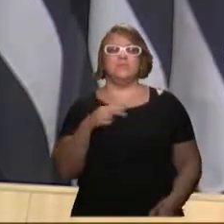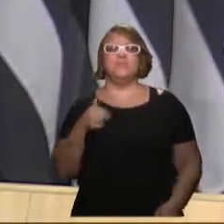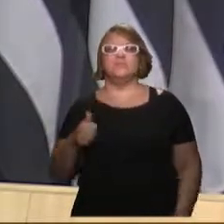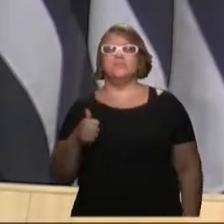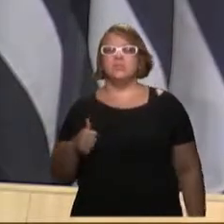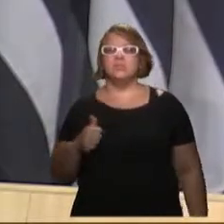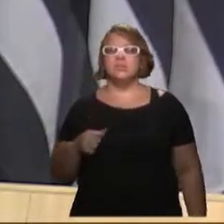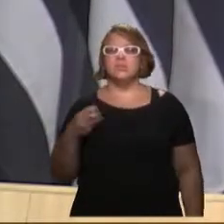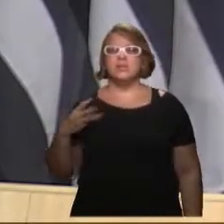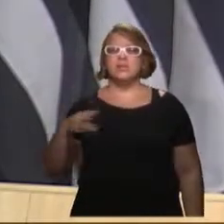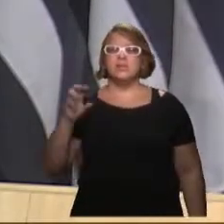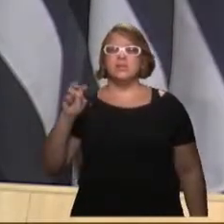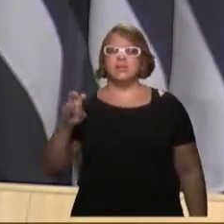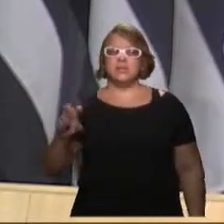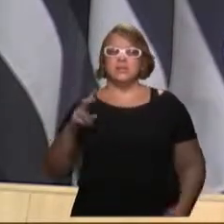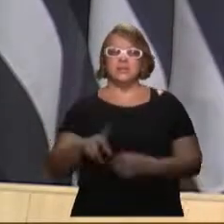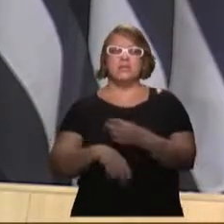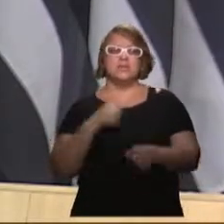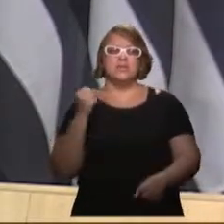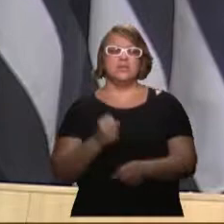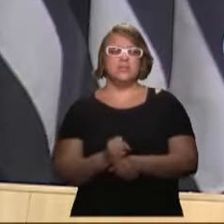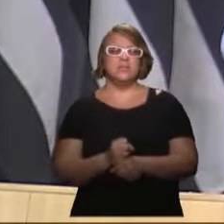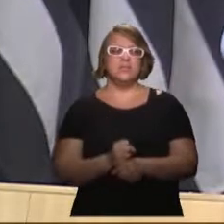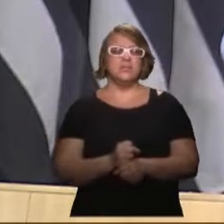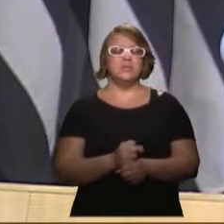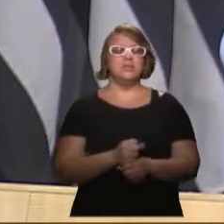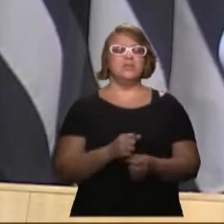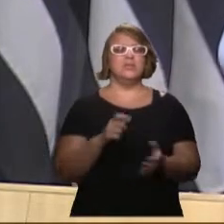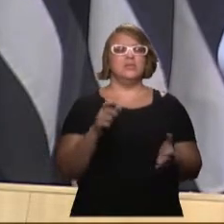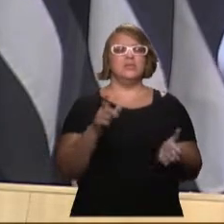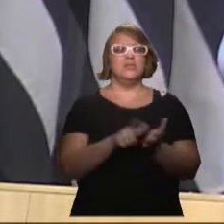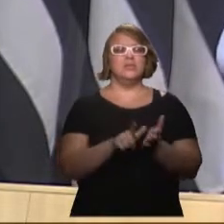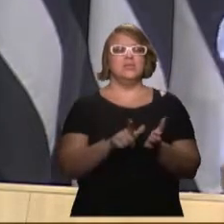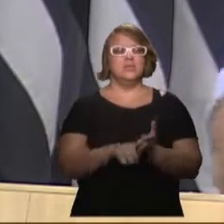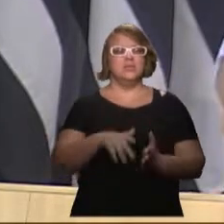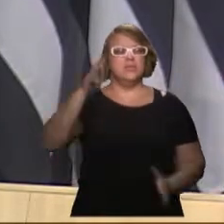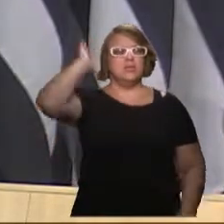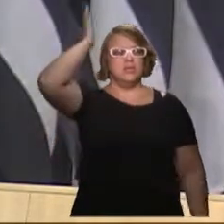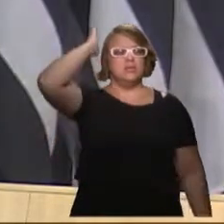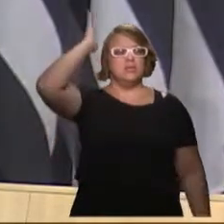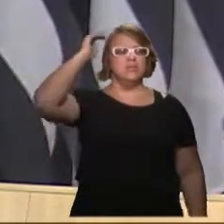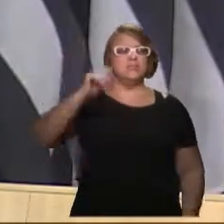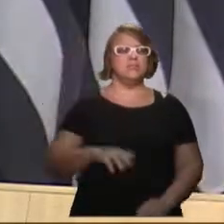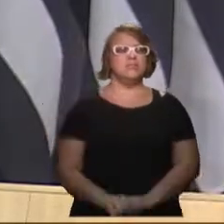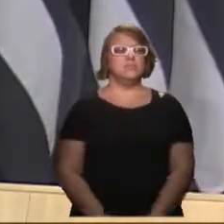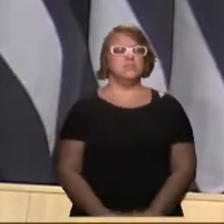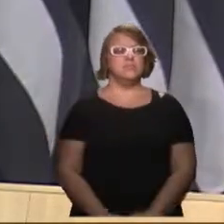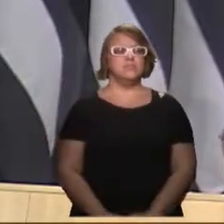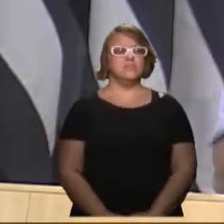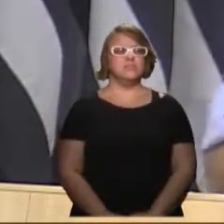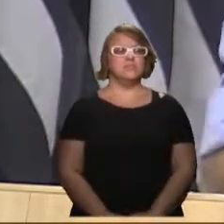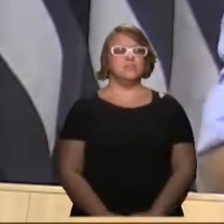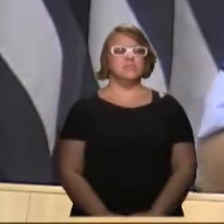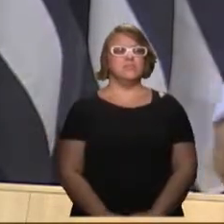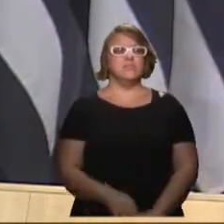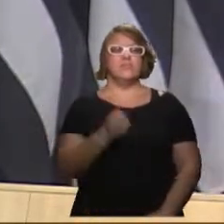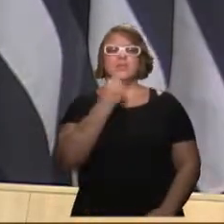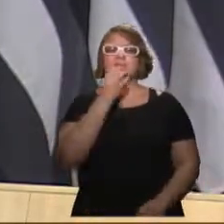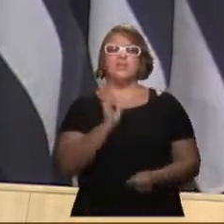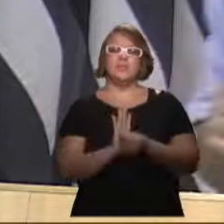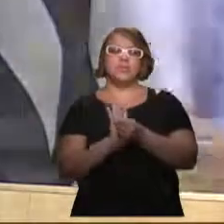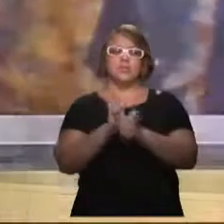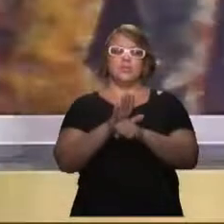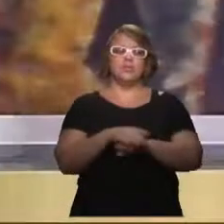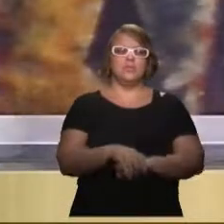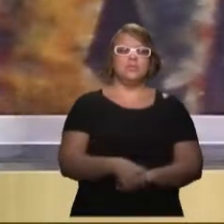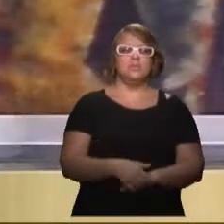Taubaté. Senhor presidente, senhores vereadores, Jefferson Campos, meu boa noite e estamos à disposição para fazer esse debate. Pela